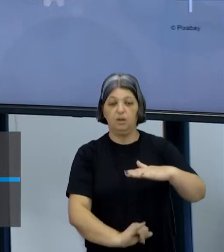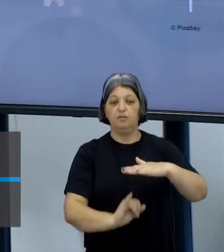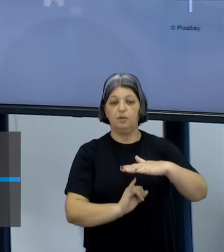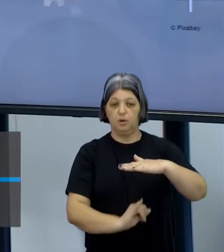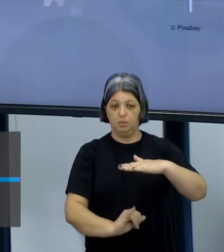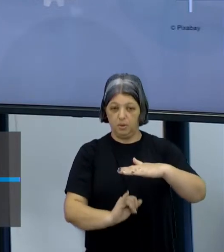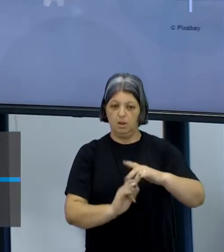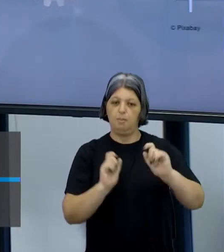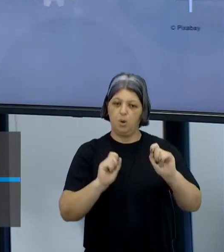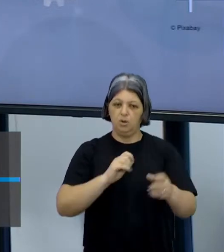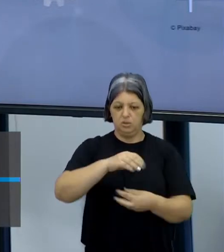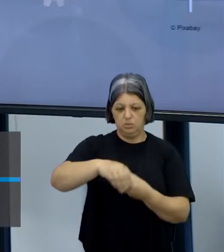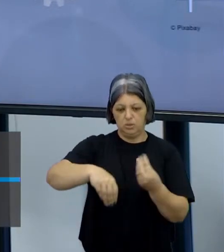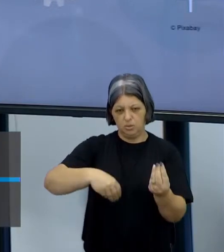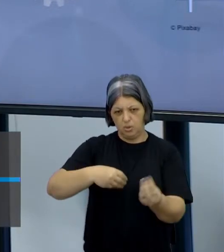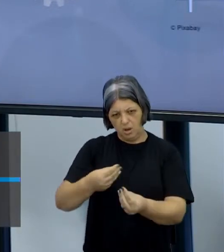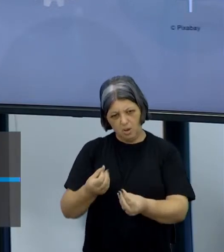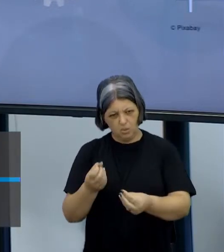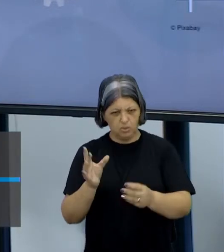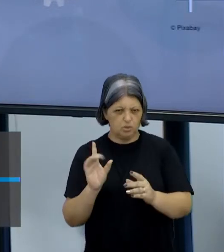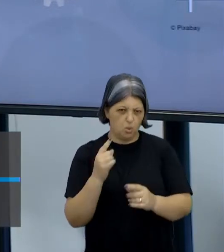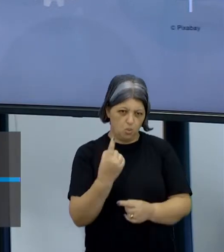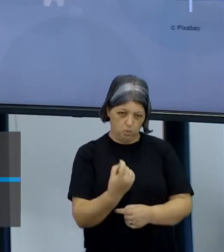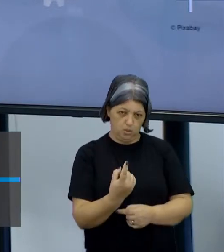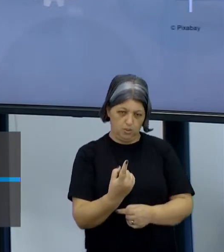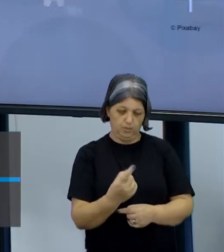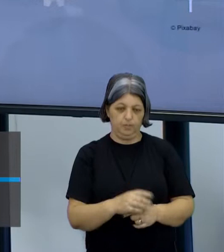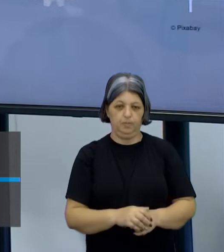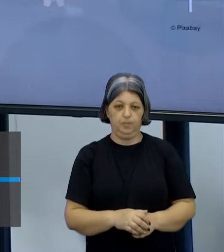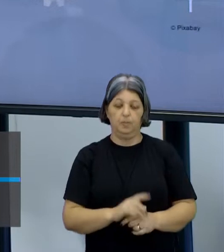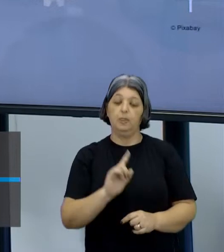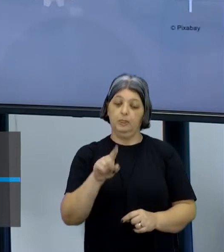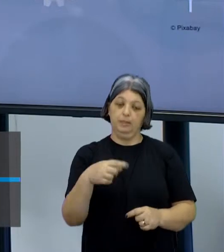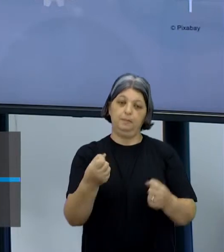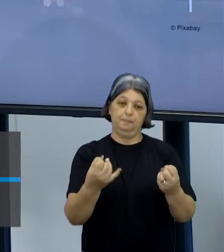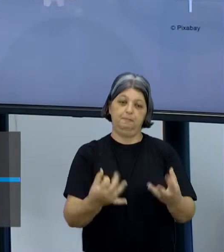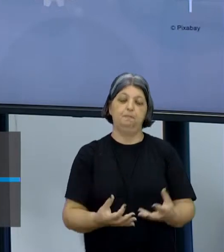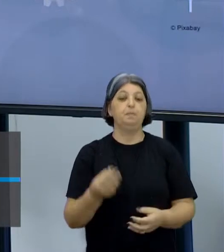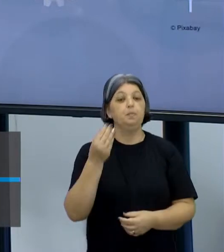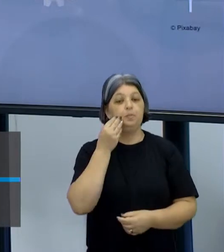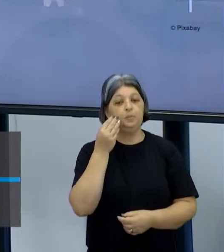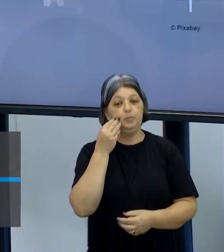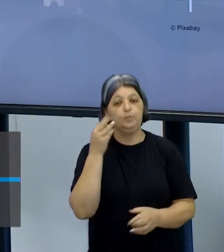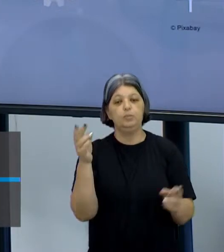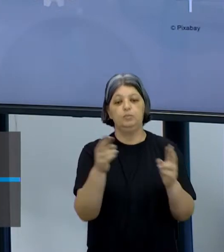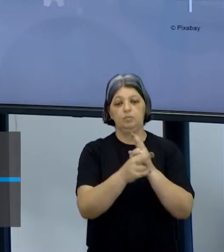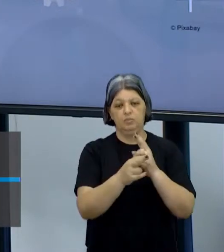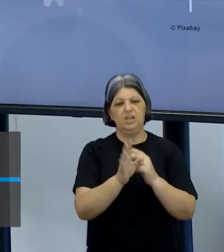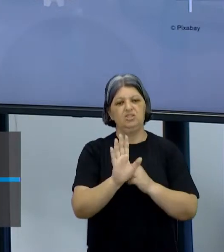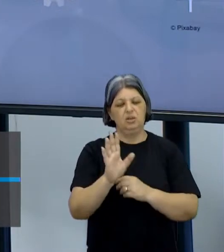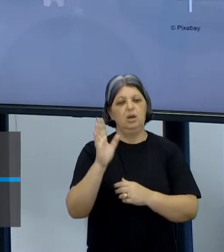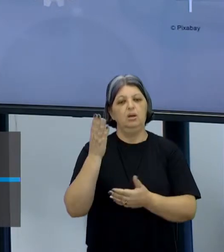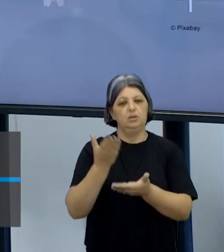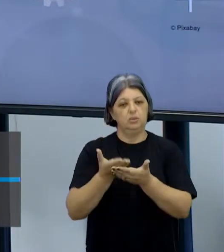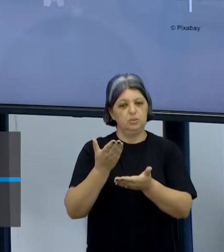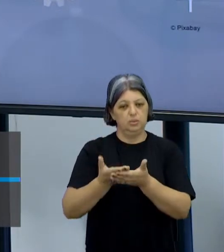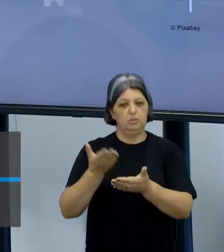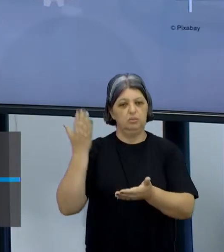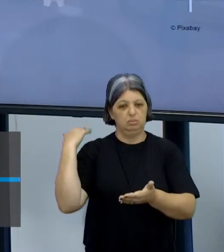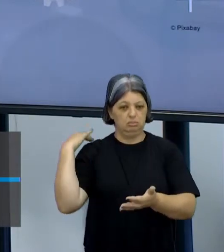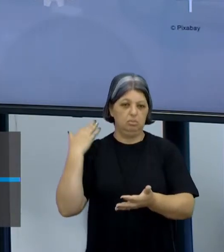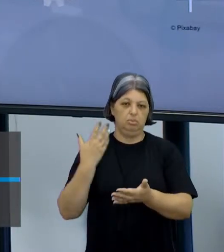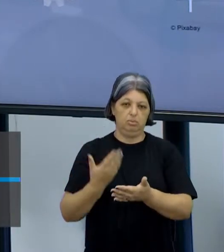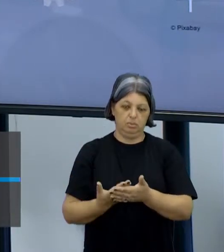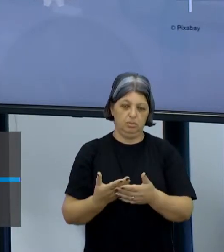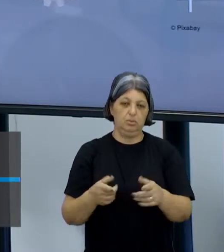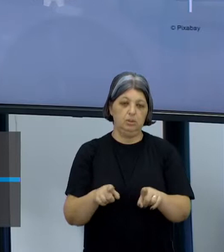posso mesclar. O que vocês pensam sobre isso? E vão justificar. Tentem aí relacionar com o que nós já vimos, com o que vocês estão vendo na sala